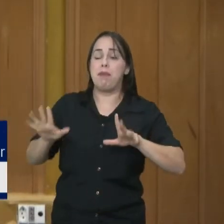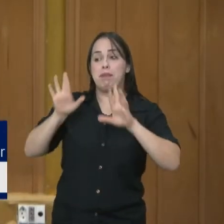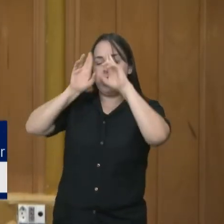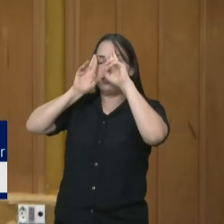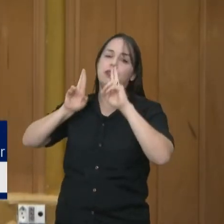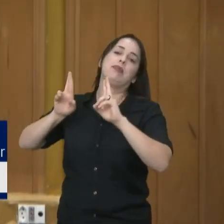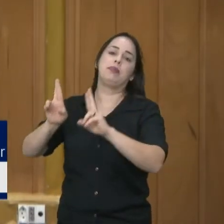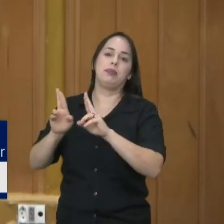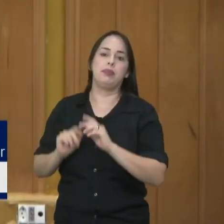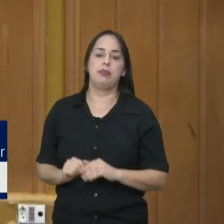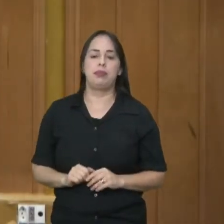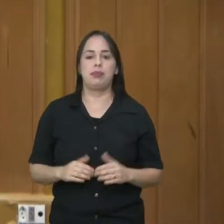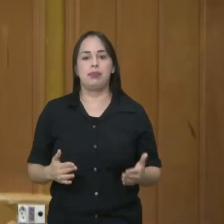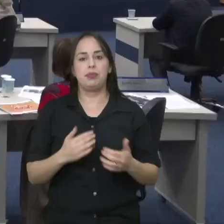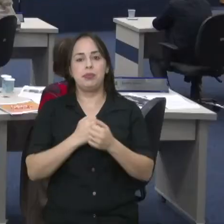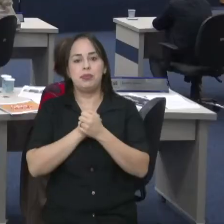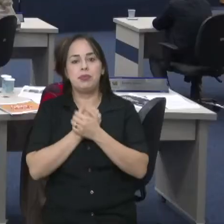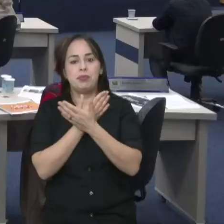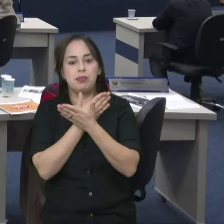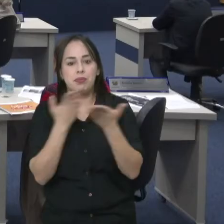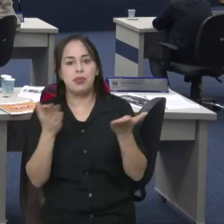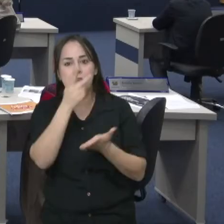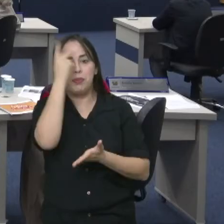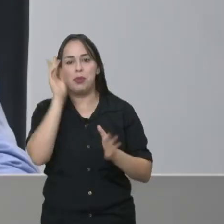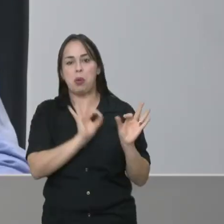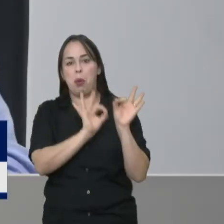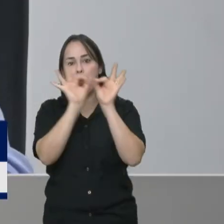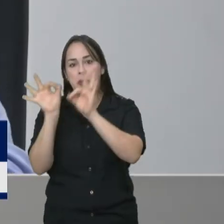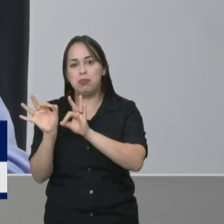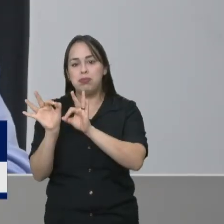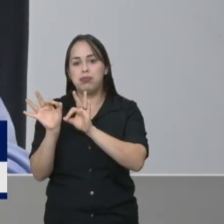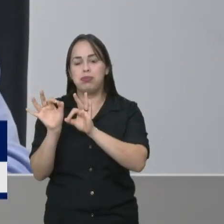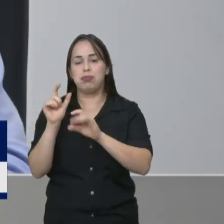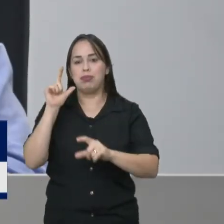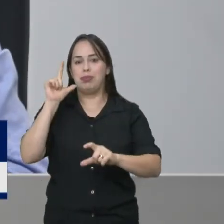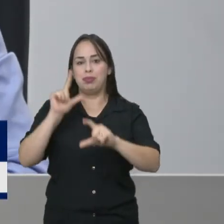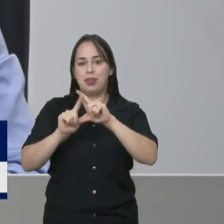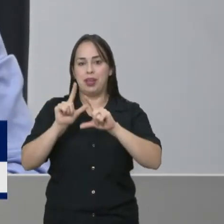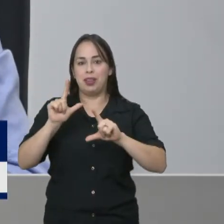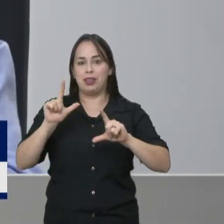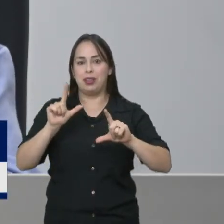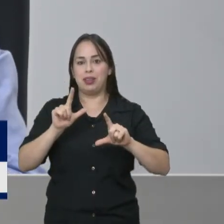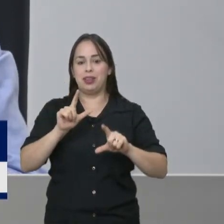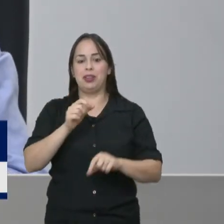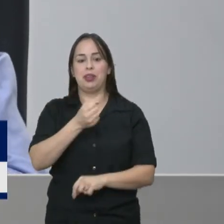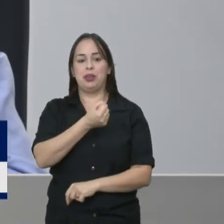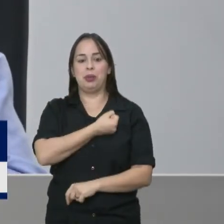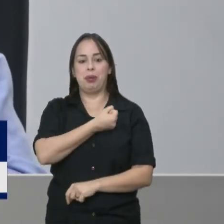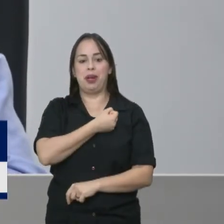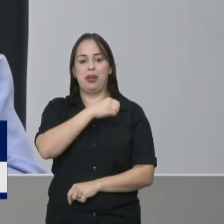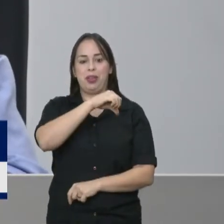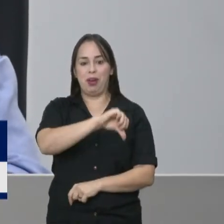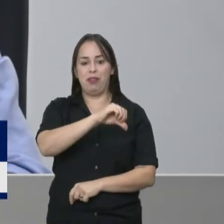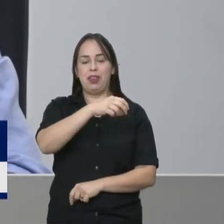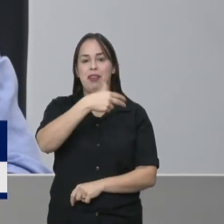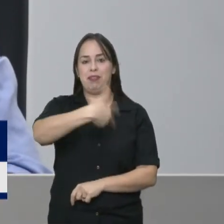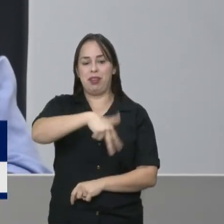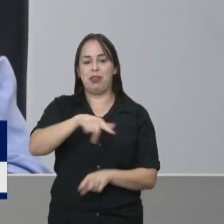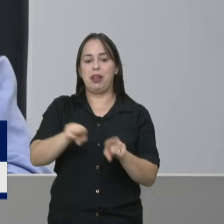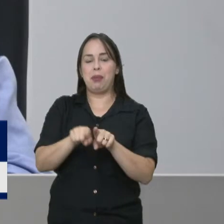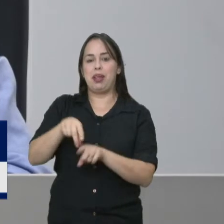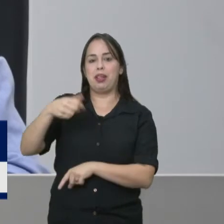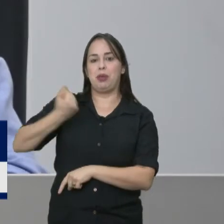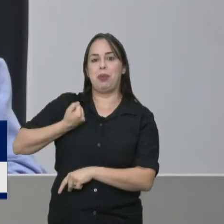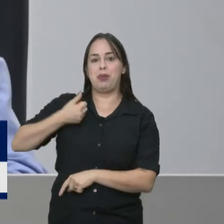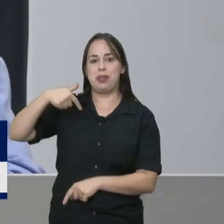Obrigado. Abraço aí a todos que estão nos assistindo aí pelo canal 9 da Vivo, 7 da NET e pelas nossas